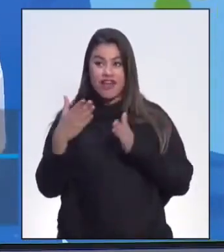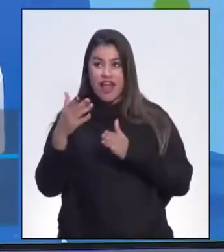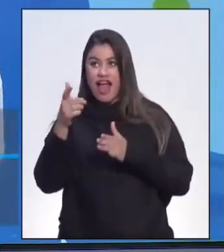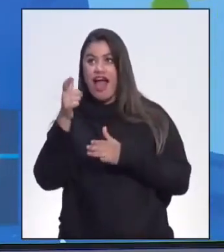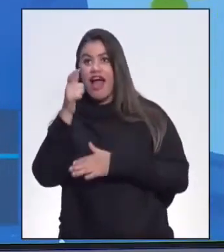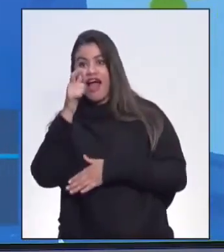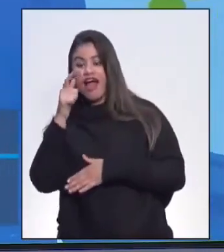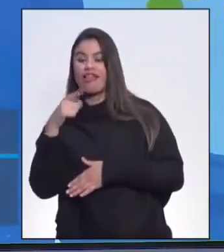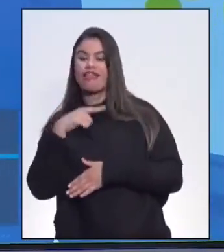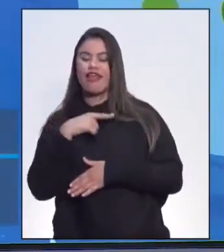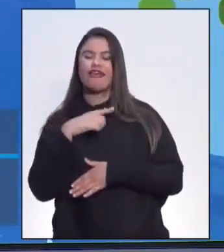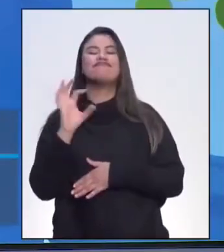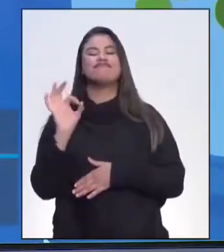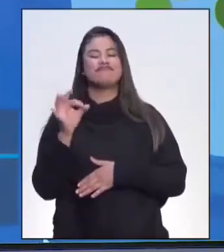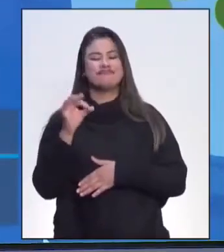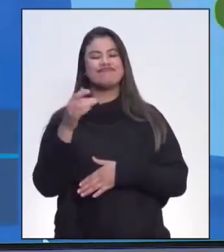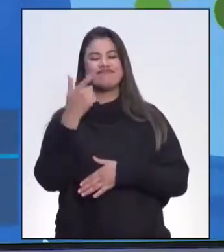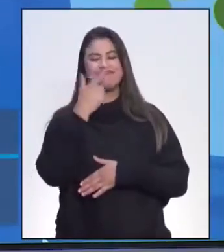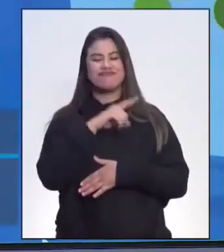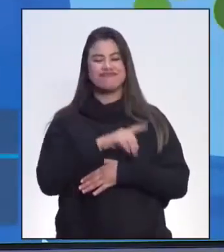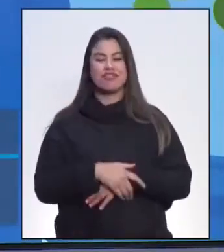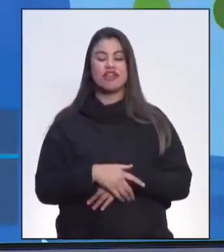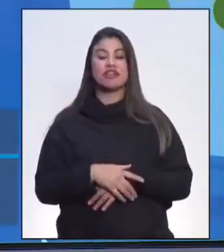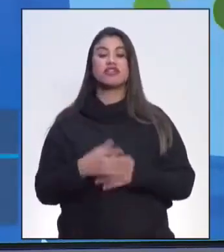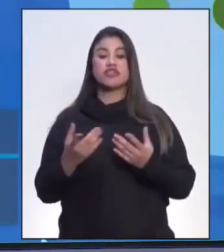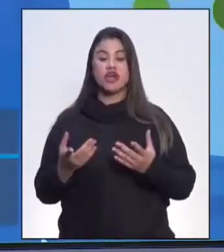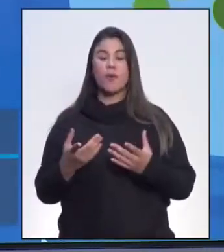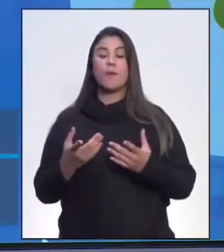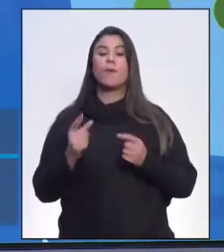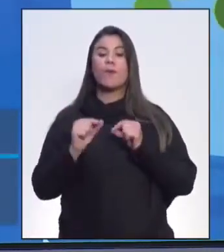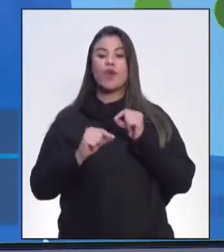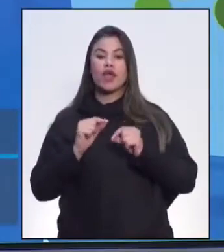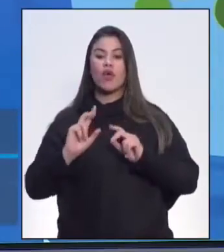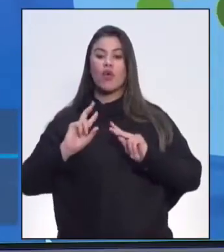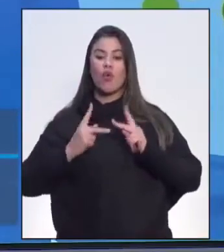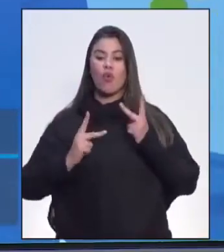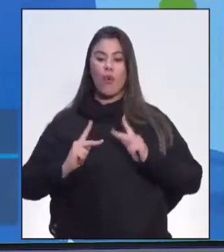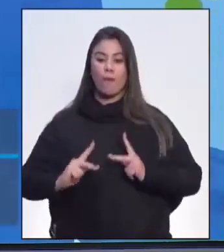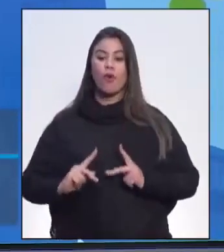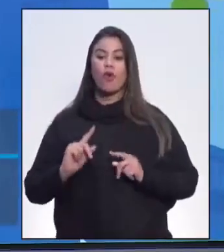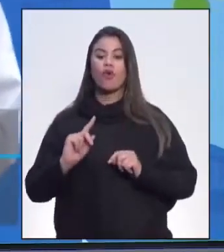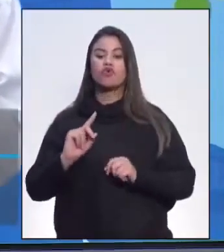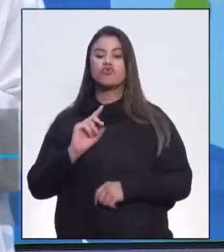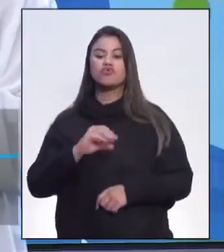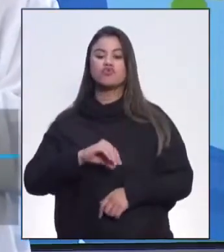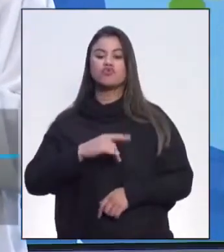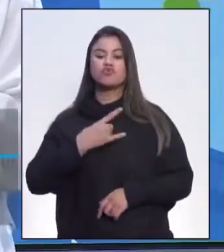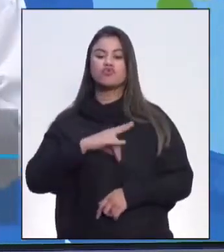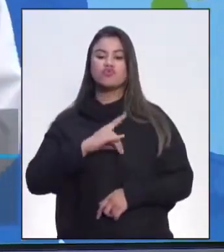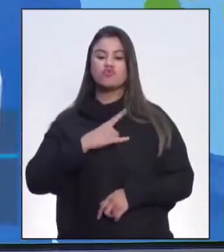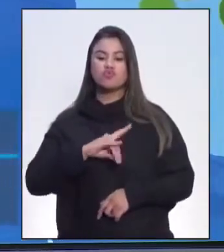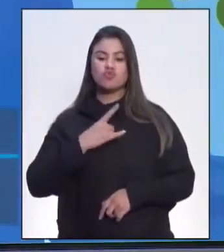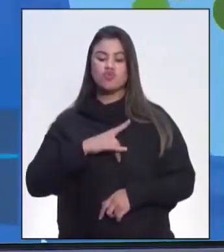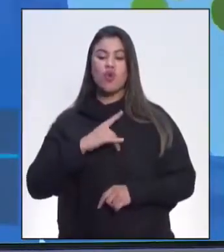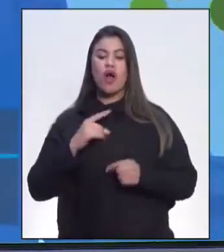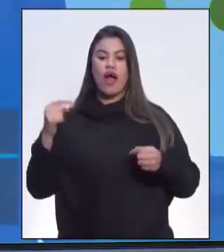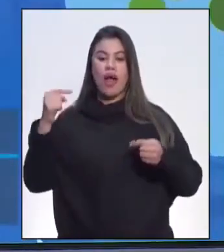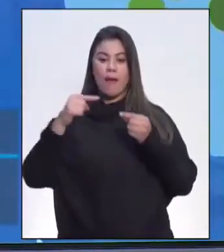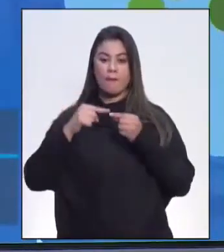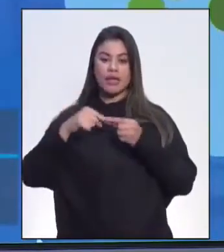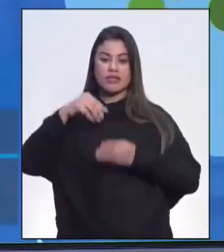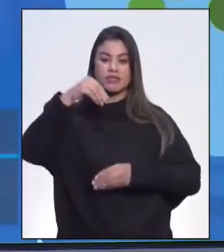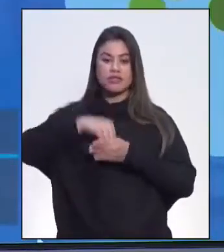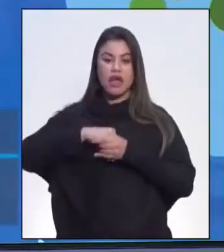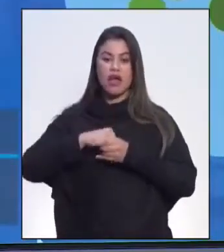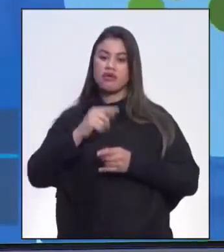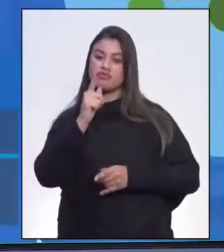Então o hormônio é a testosterona, que é produzida onde? No testículo, né? Testículo, testosterona, não está difícil de entender. Tá bom? Então você vê que